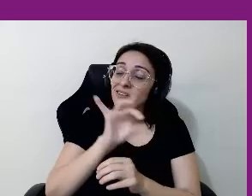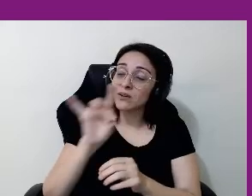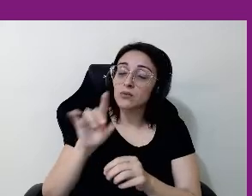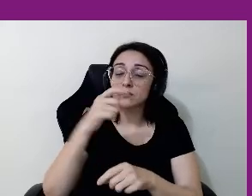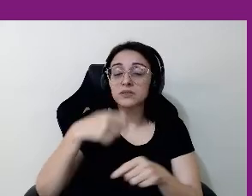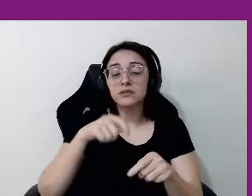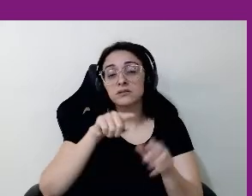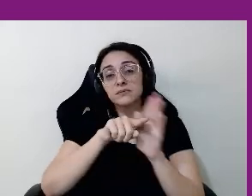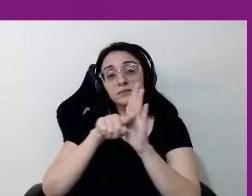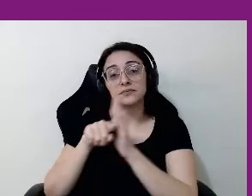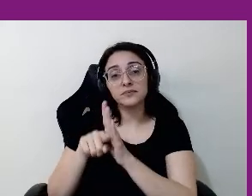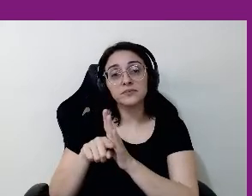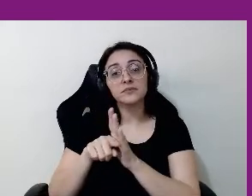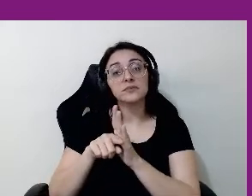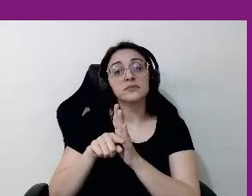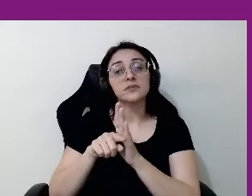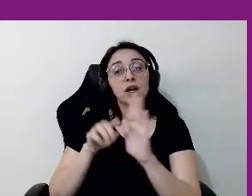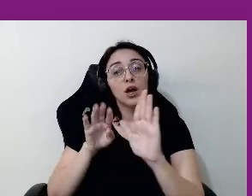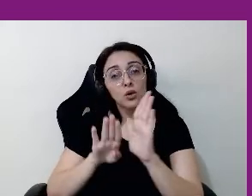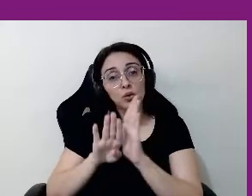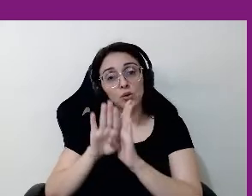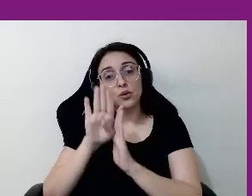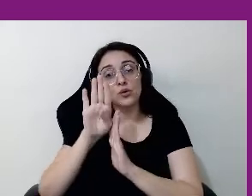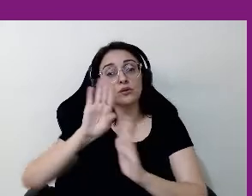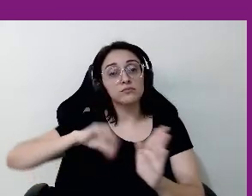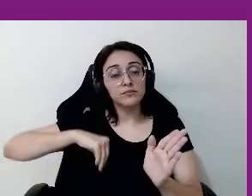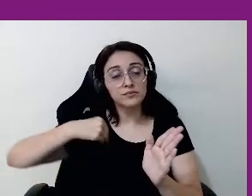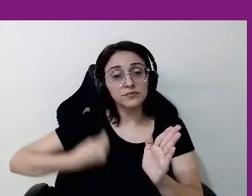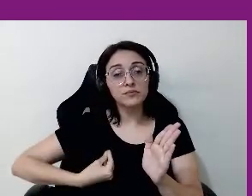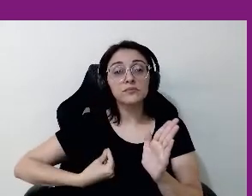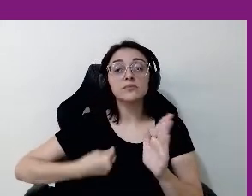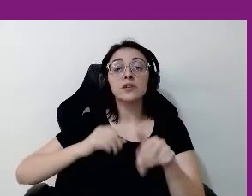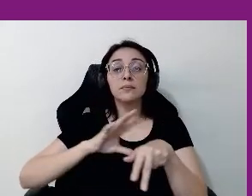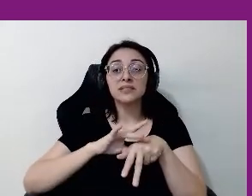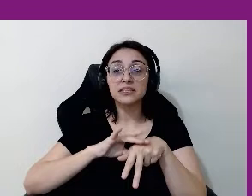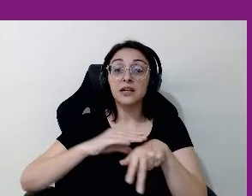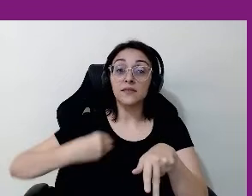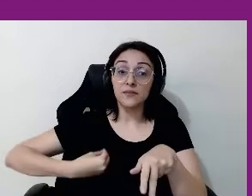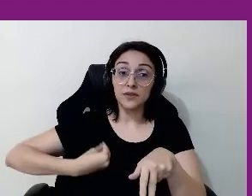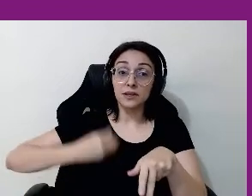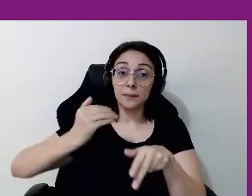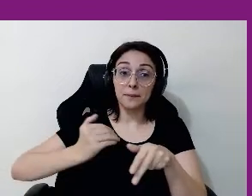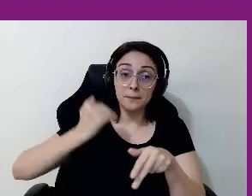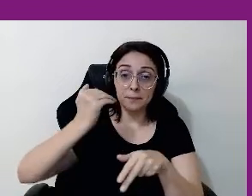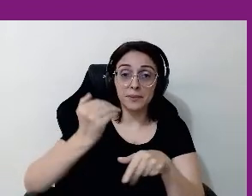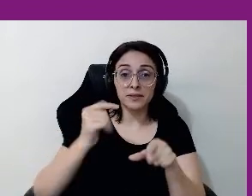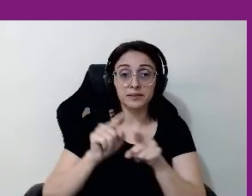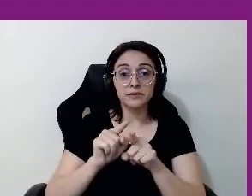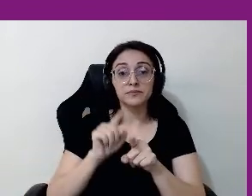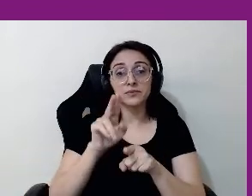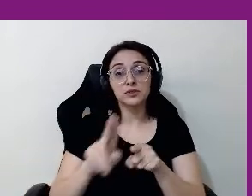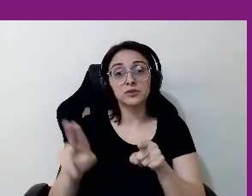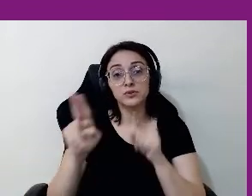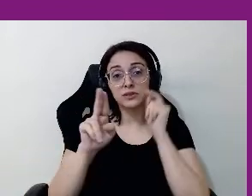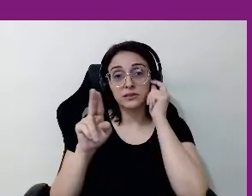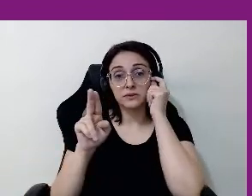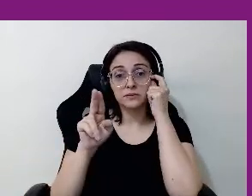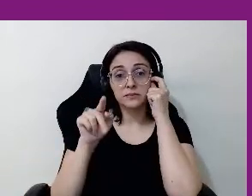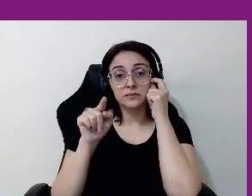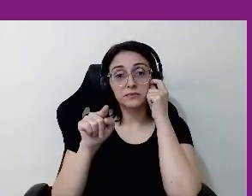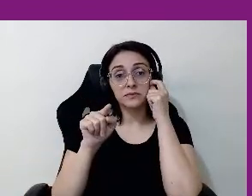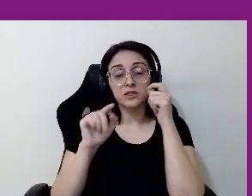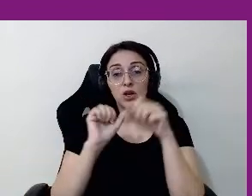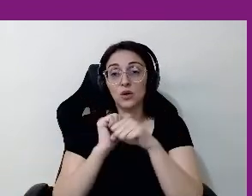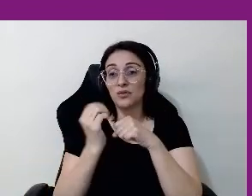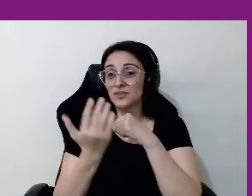tem-se dúvida dessa curva de sobrevida. Os pacientes sobreviveram mais, né? A gente tem usado aqui, na